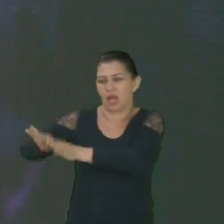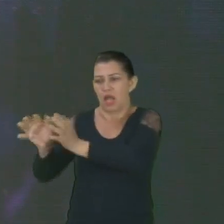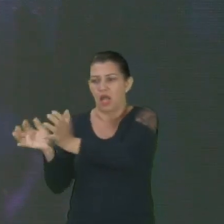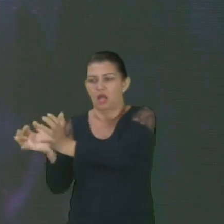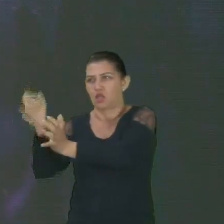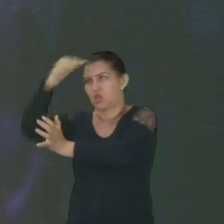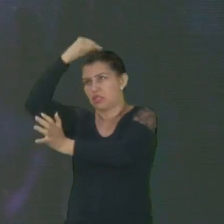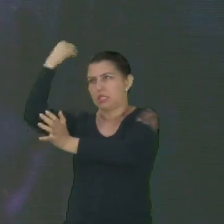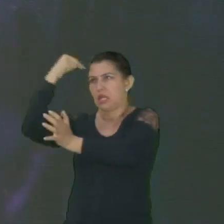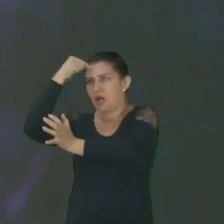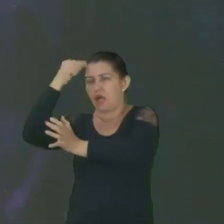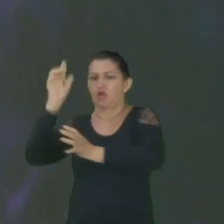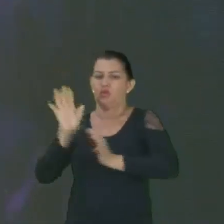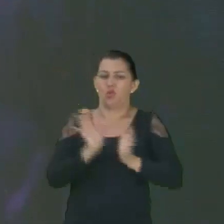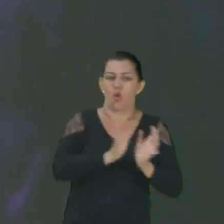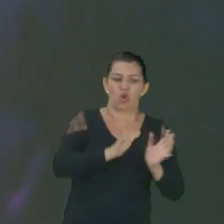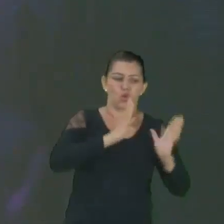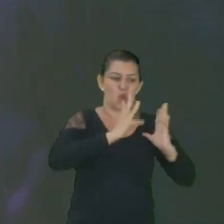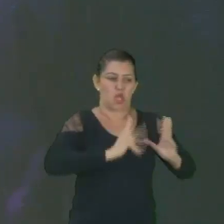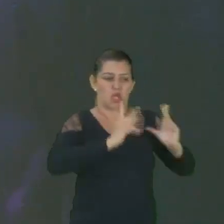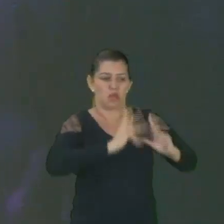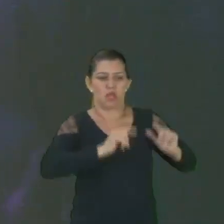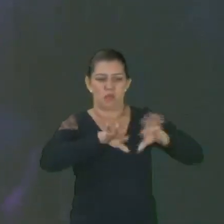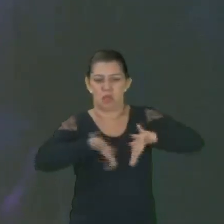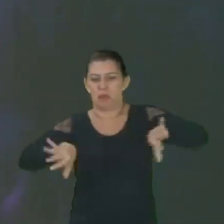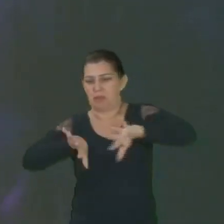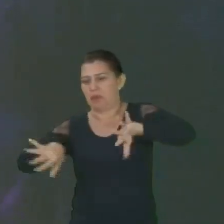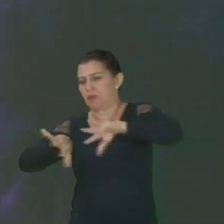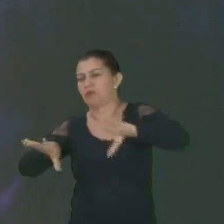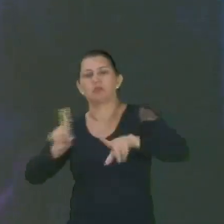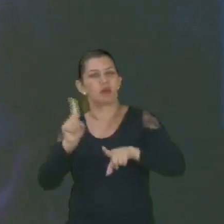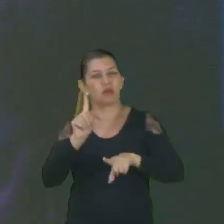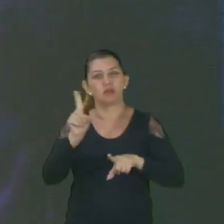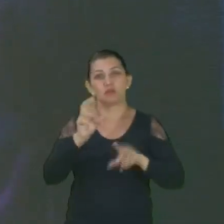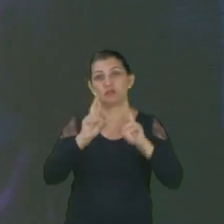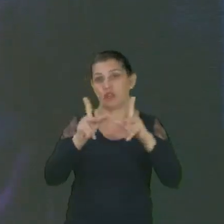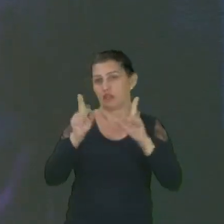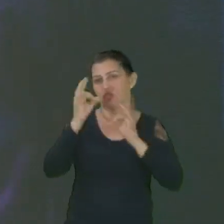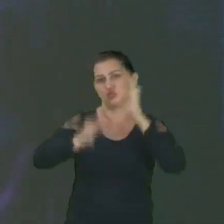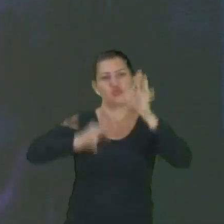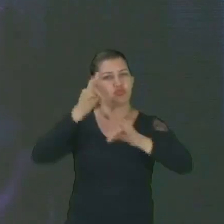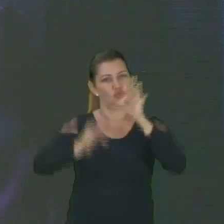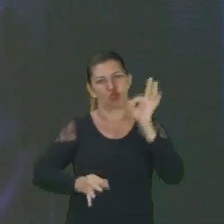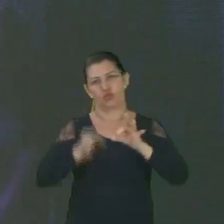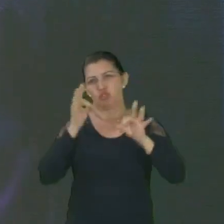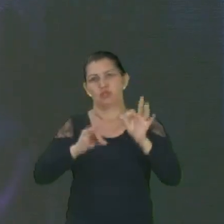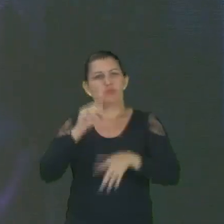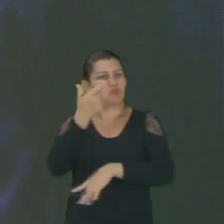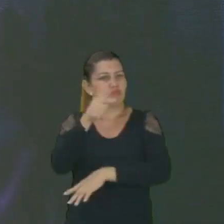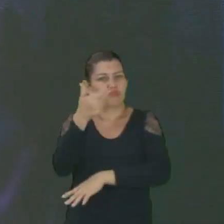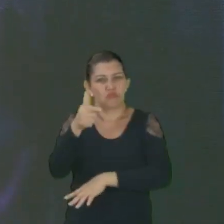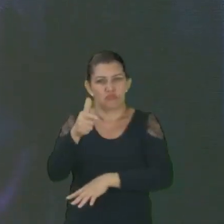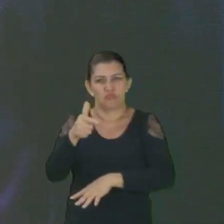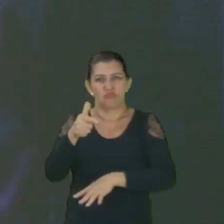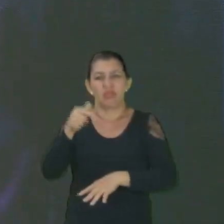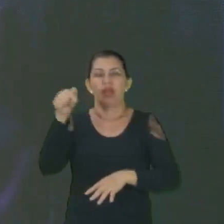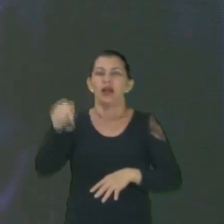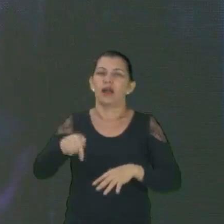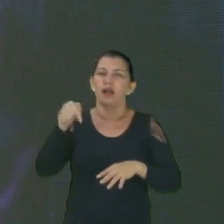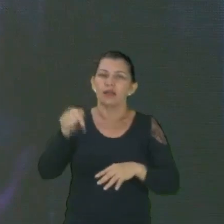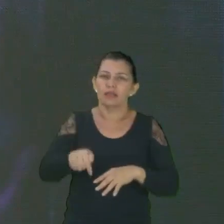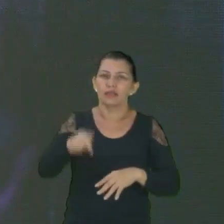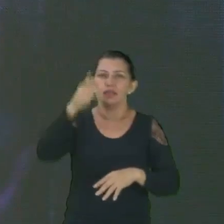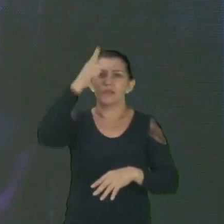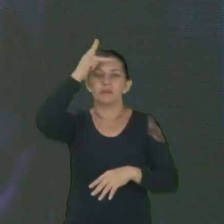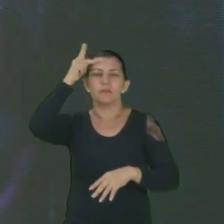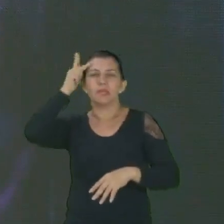de pecadores. Esta igreja não está aqui para julgar você, esta igreja não está aqui para colocar um